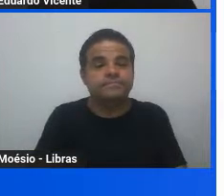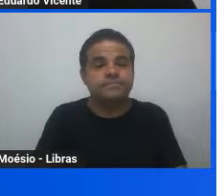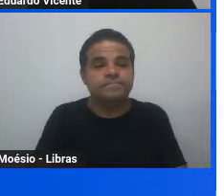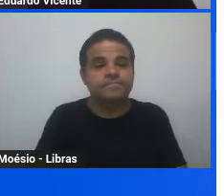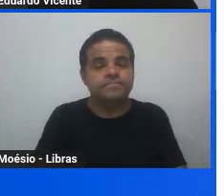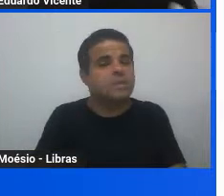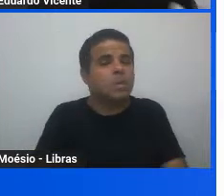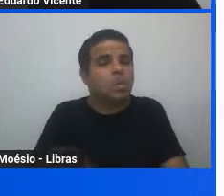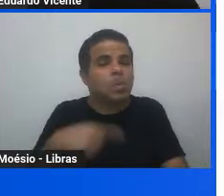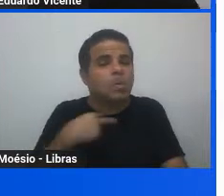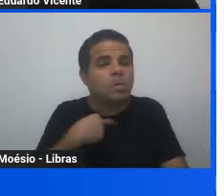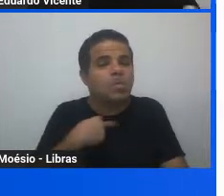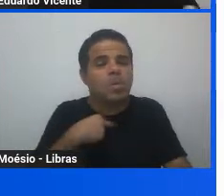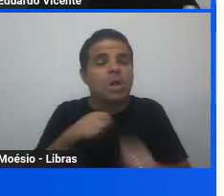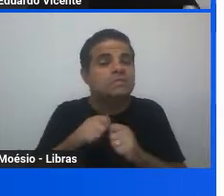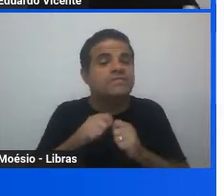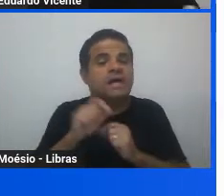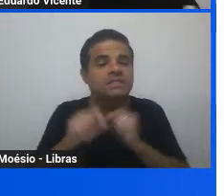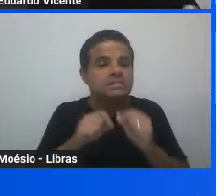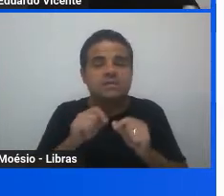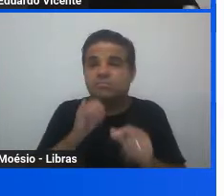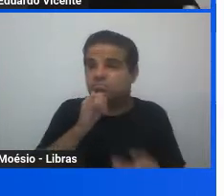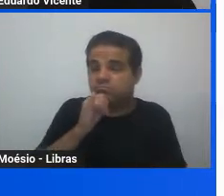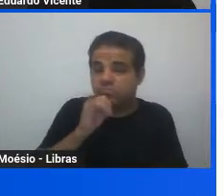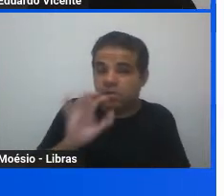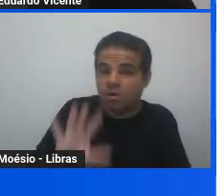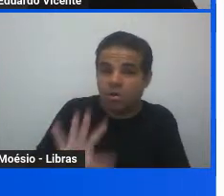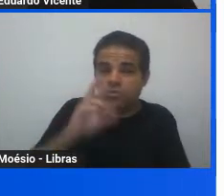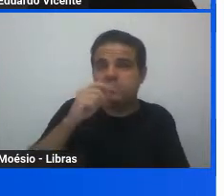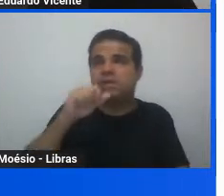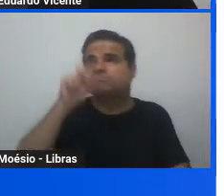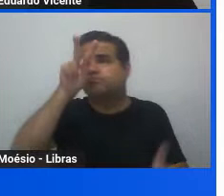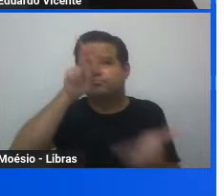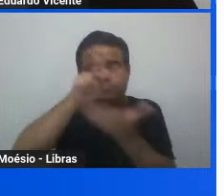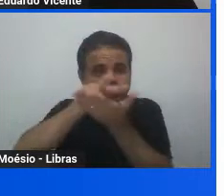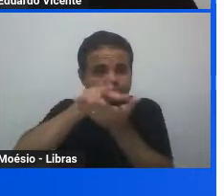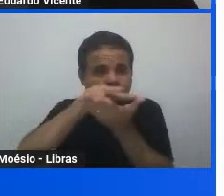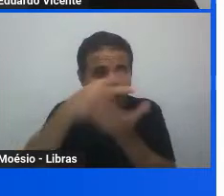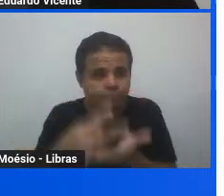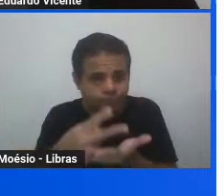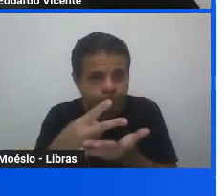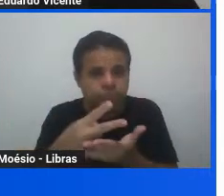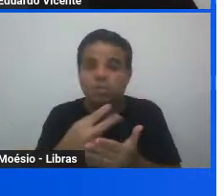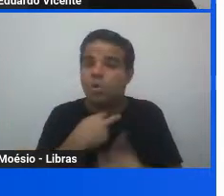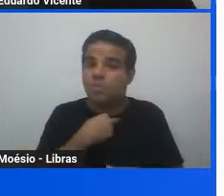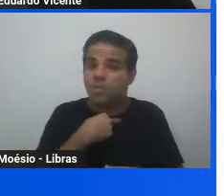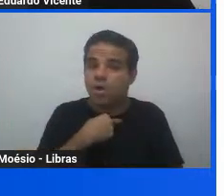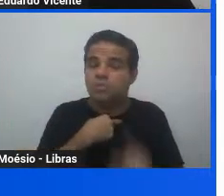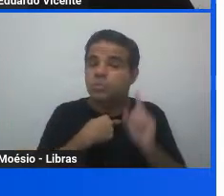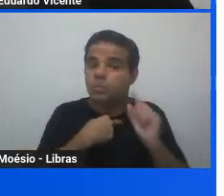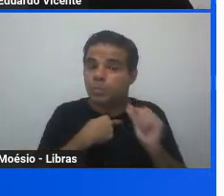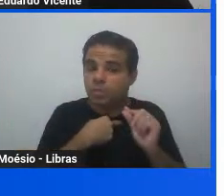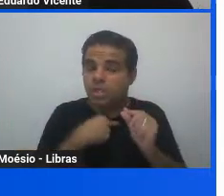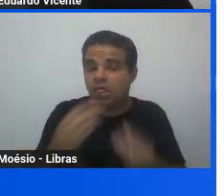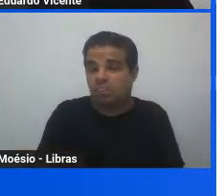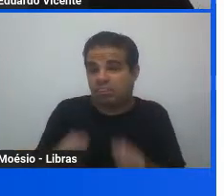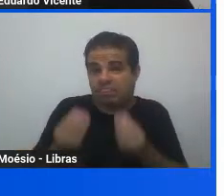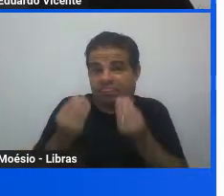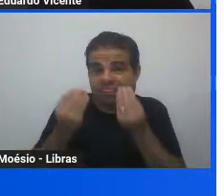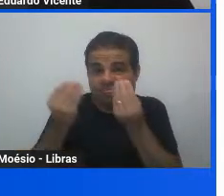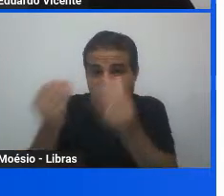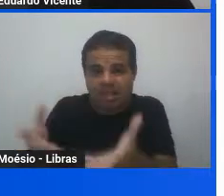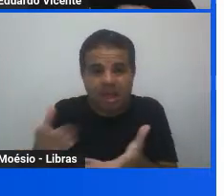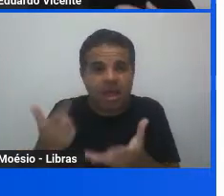E o que eu não faço numa situação de desmaio? O que eu não devo fazer? Não vou oferecer